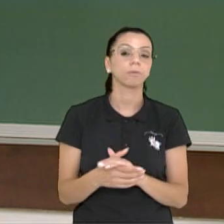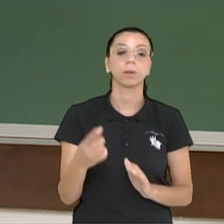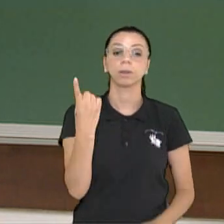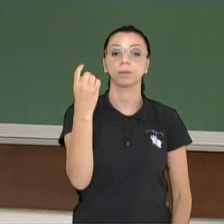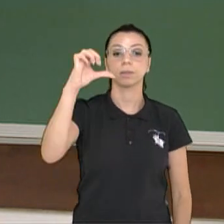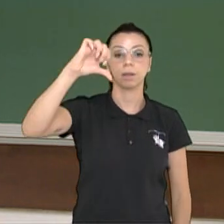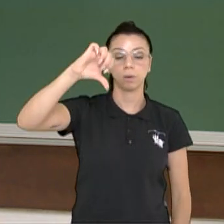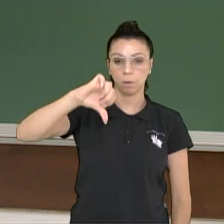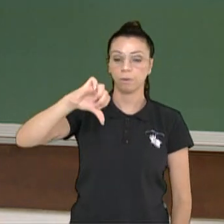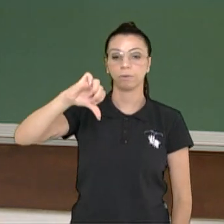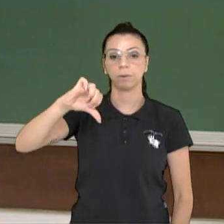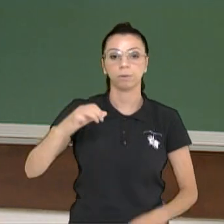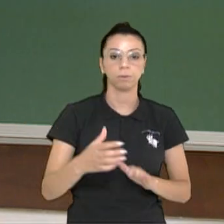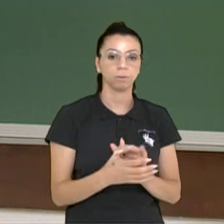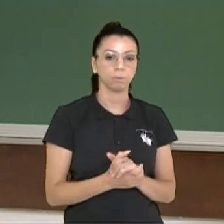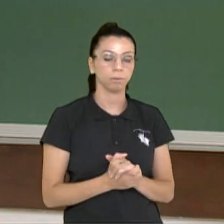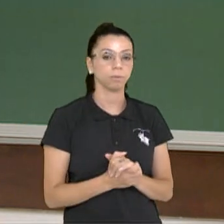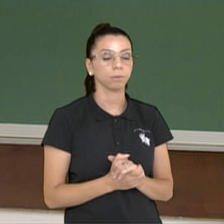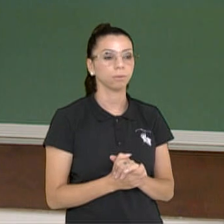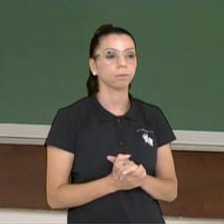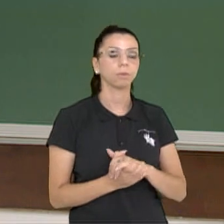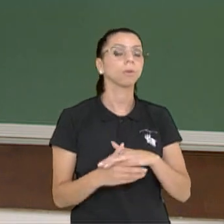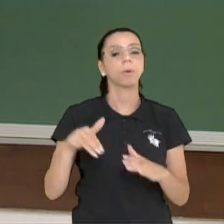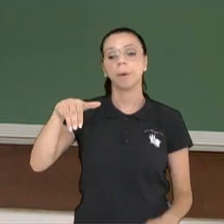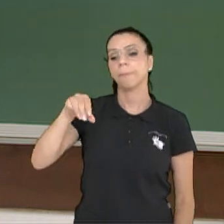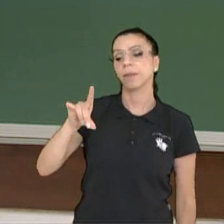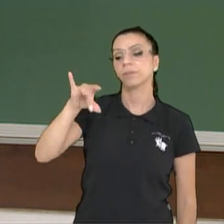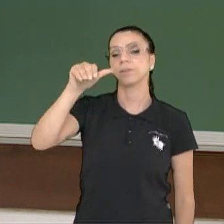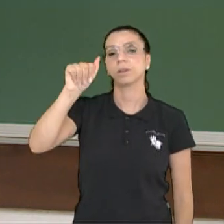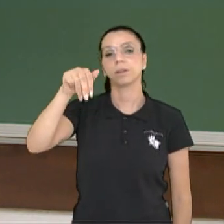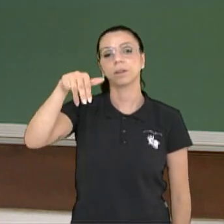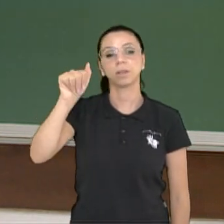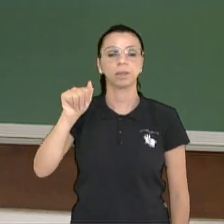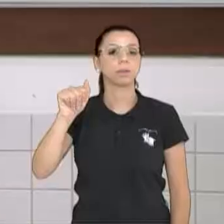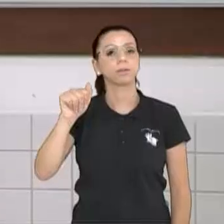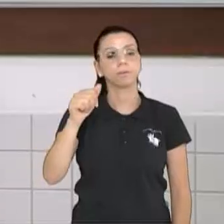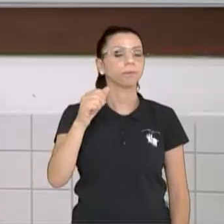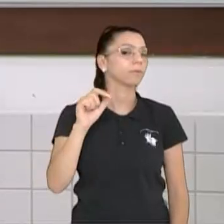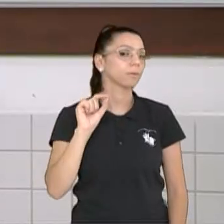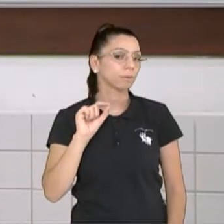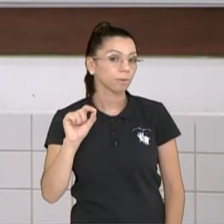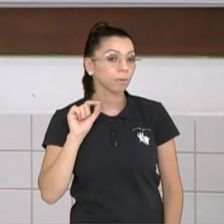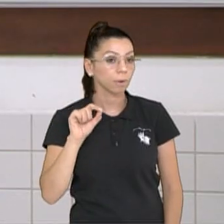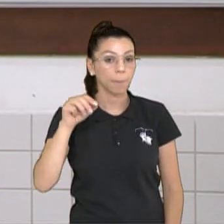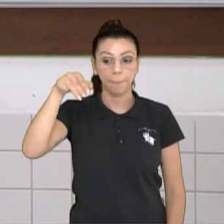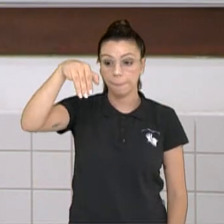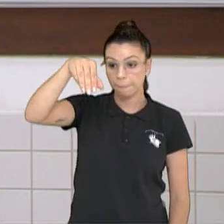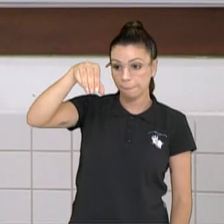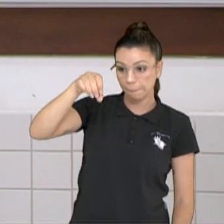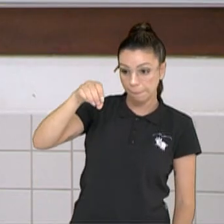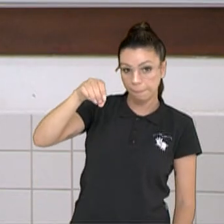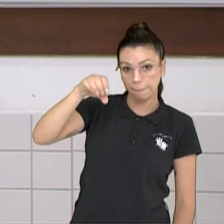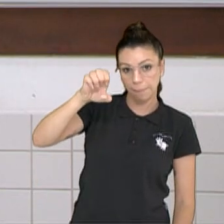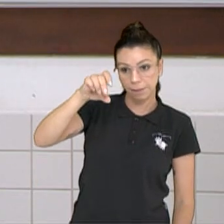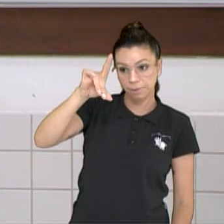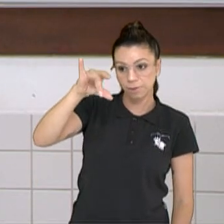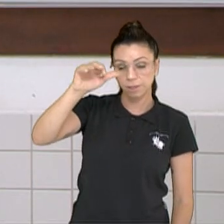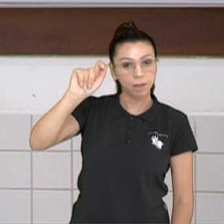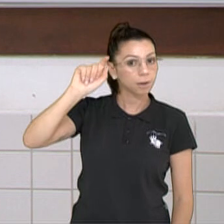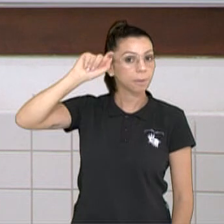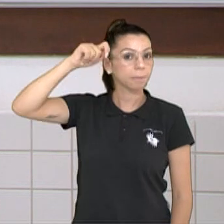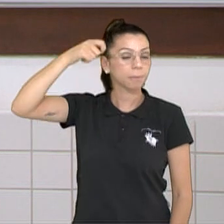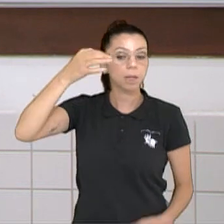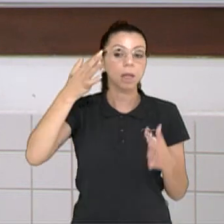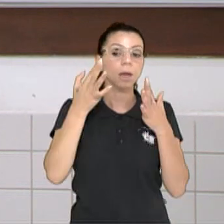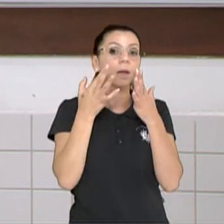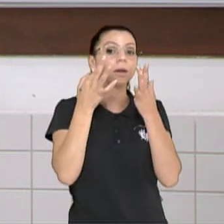19, a mediana foi, eu deixei mediana em negrito para que vocês se atentem